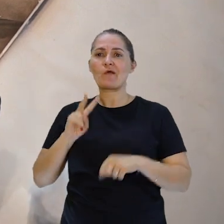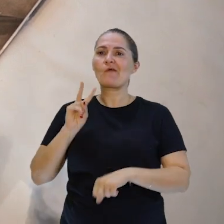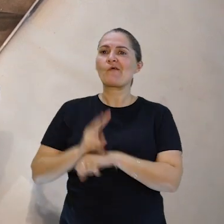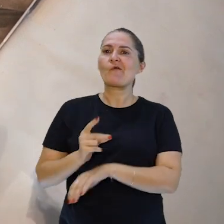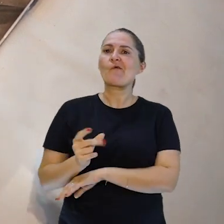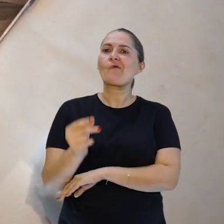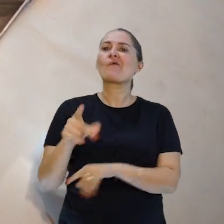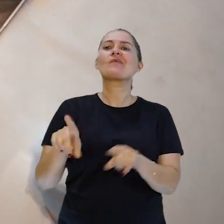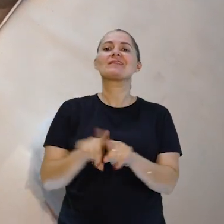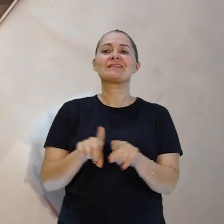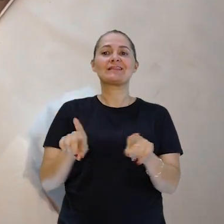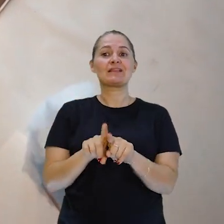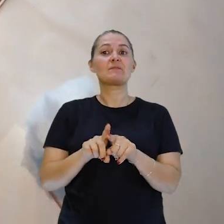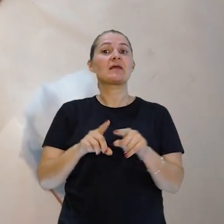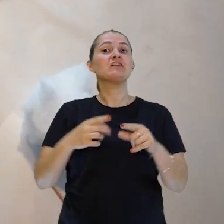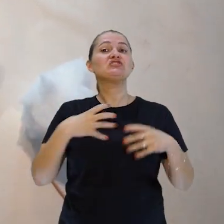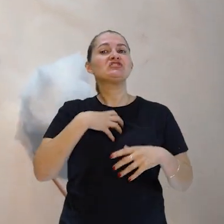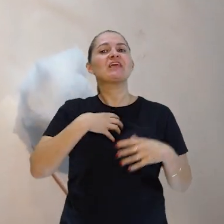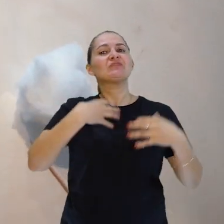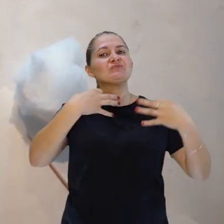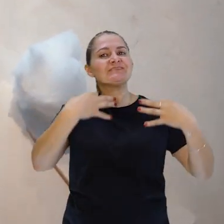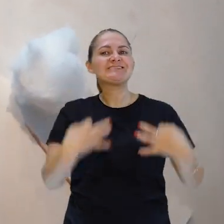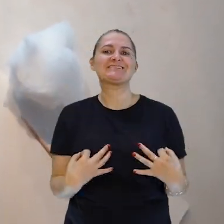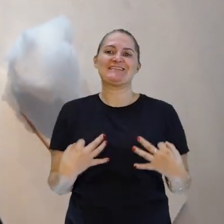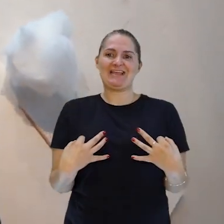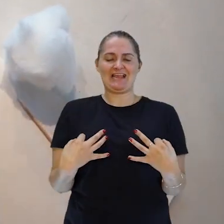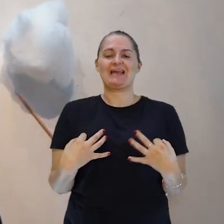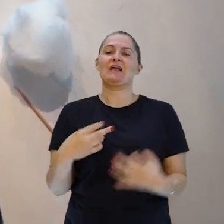para preservar e de maneira correta,